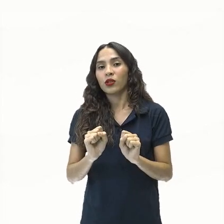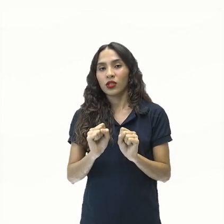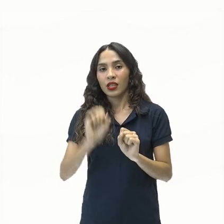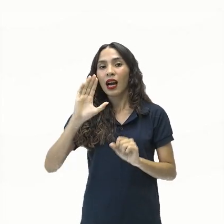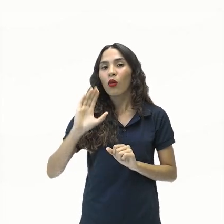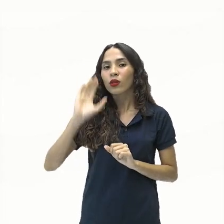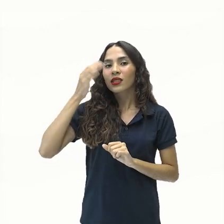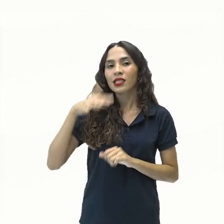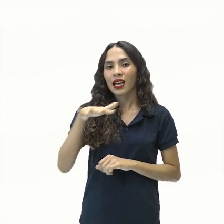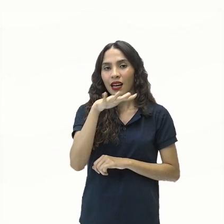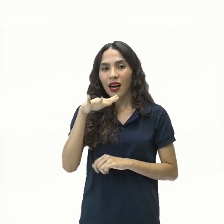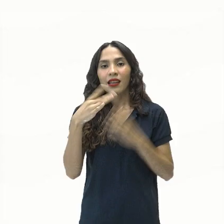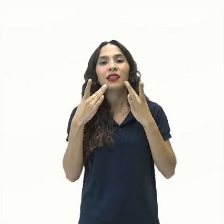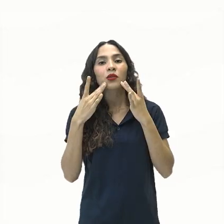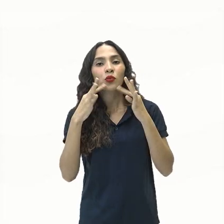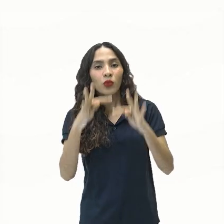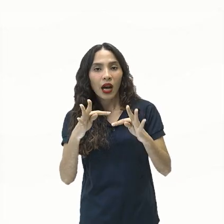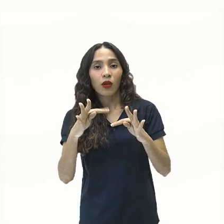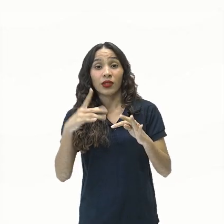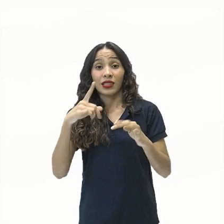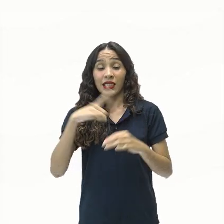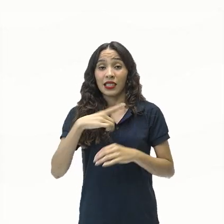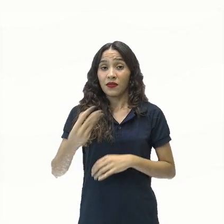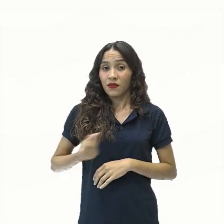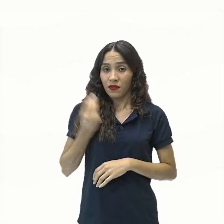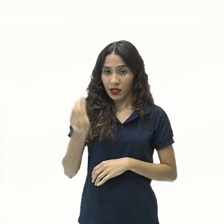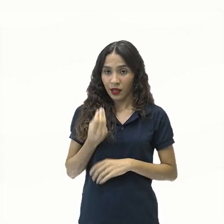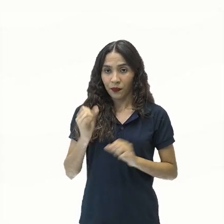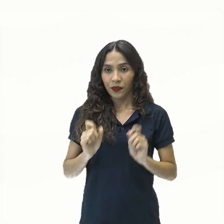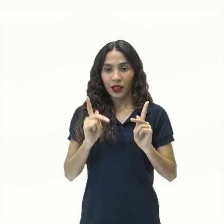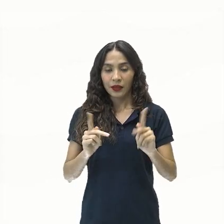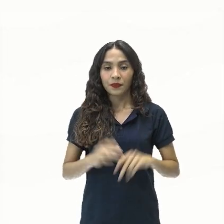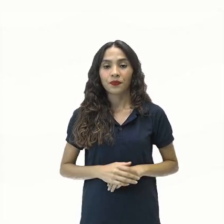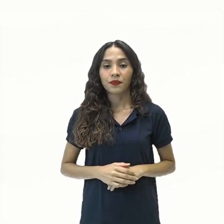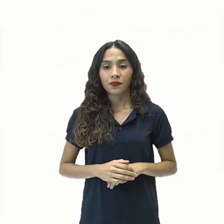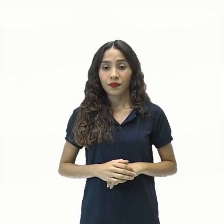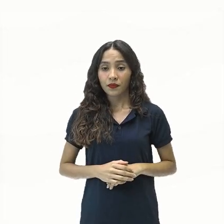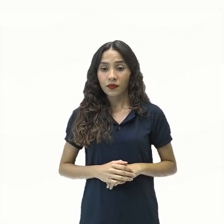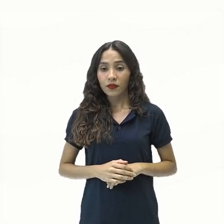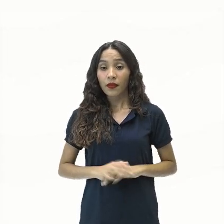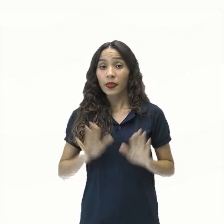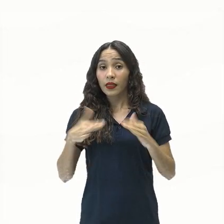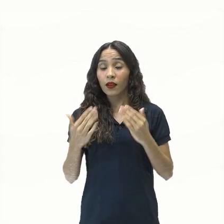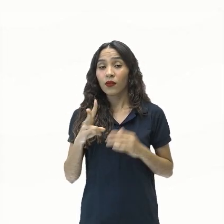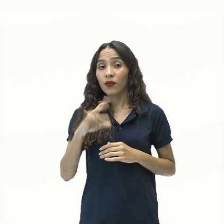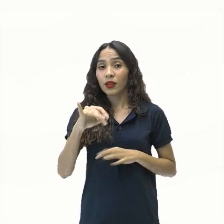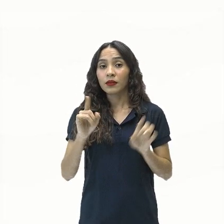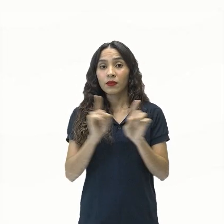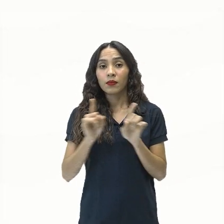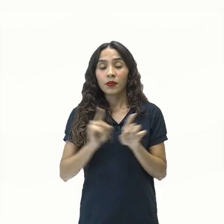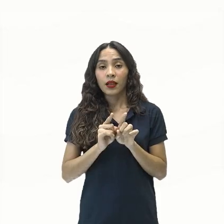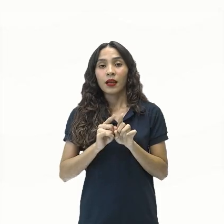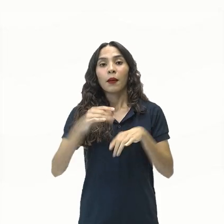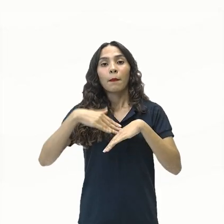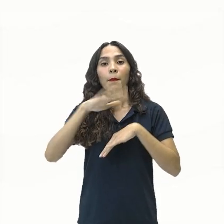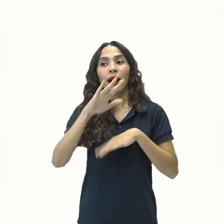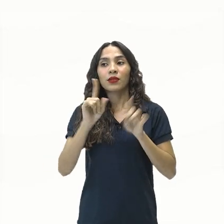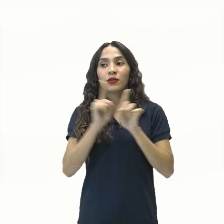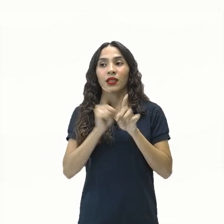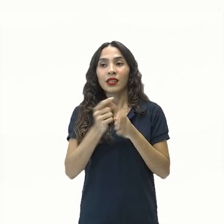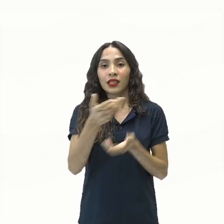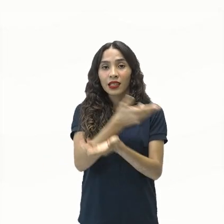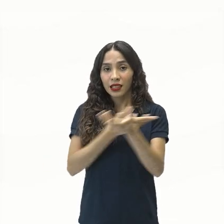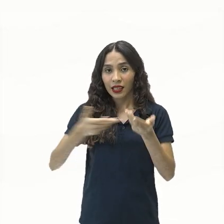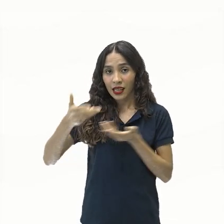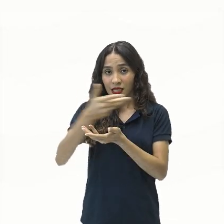causar ao espaço onde ele está inserido, tá bom? Então, a gente vai falar um pouco mais sobre essa